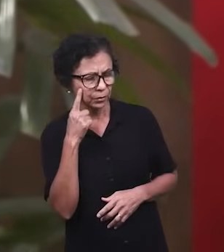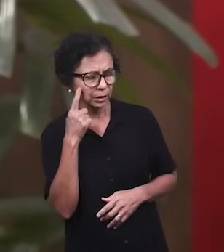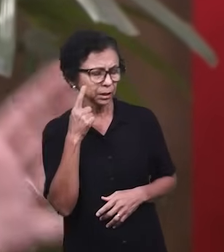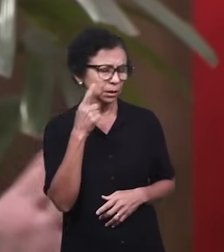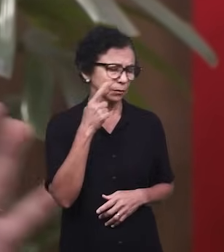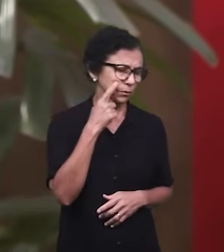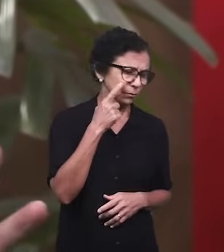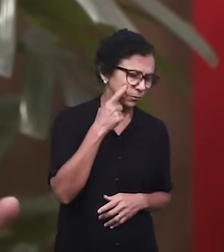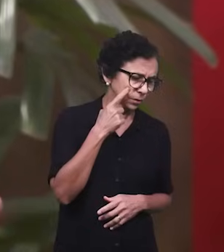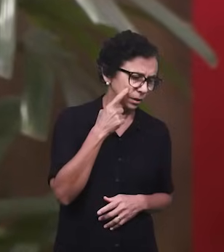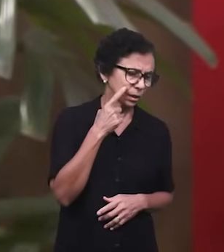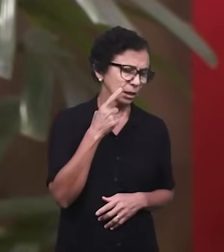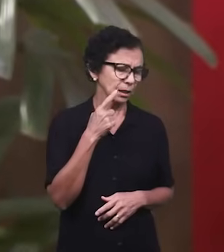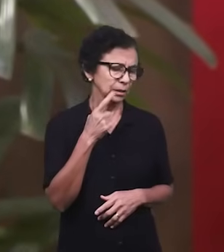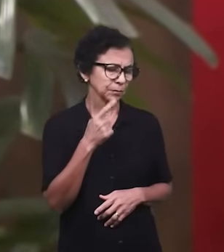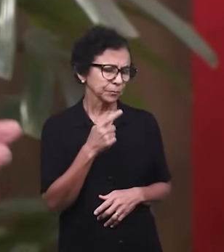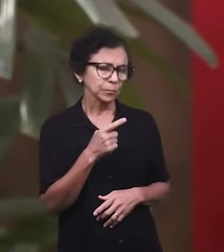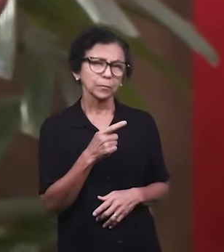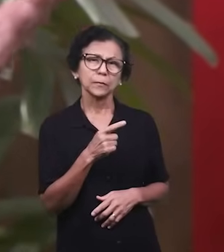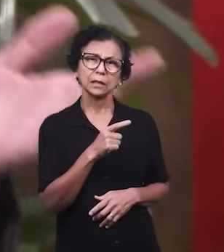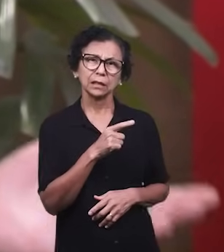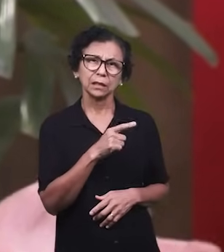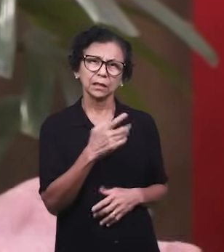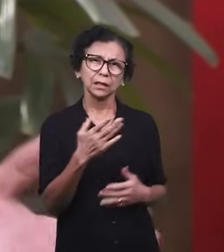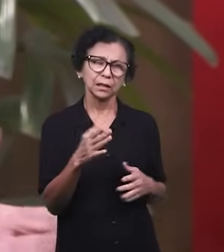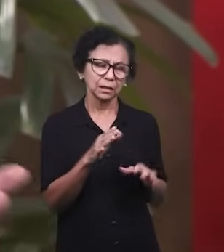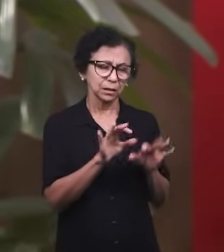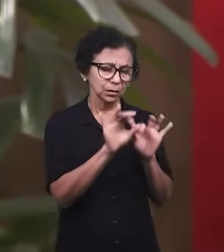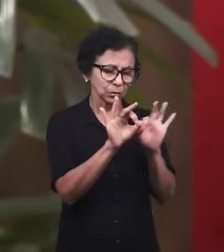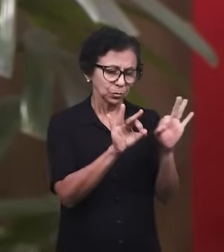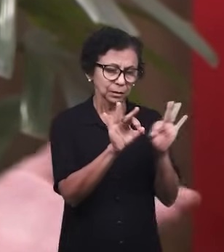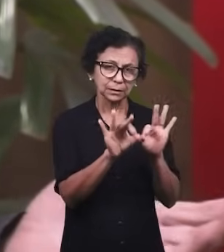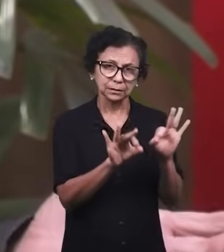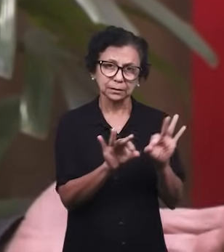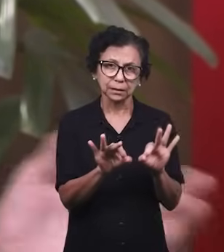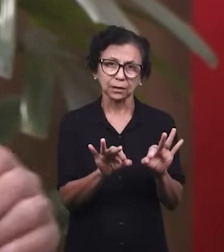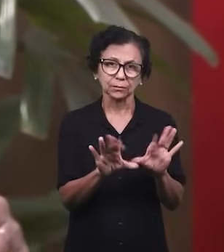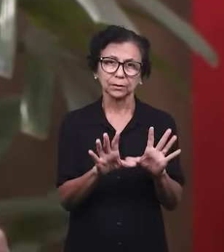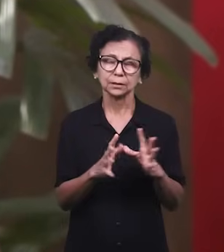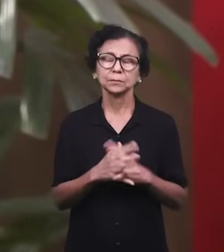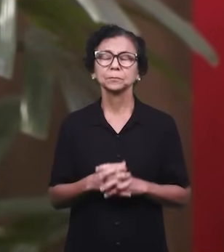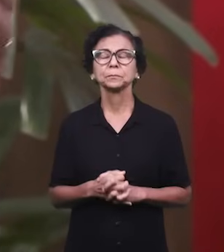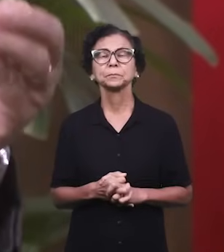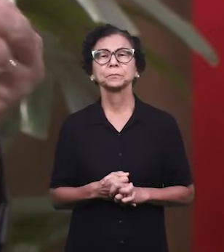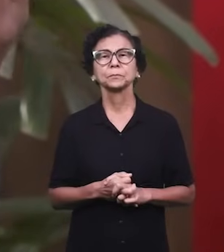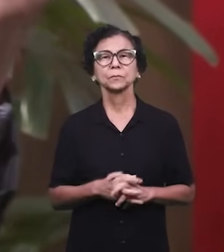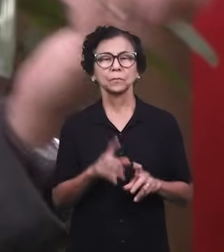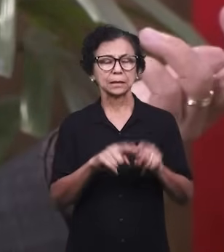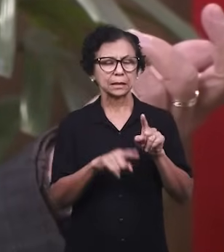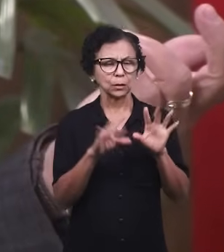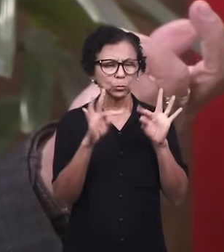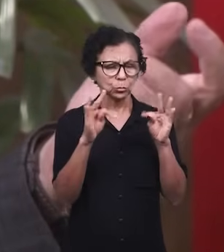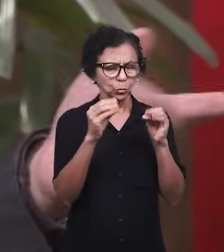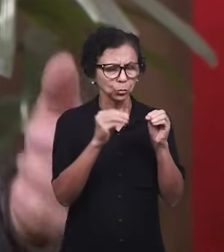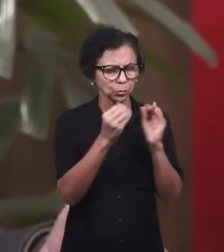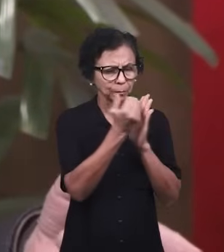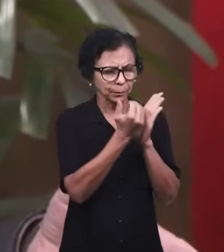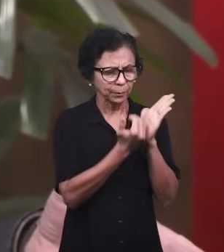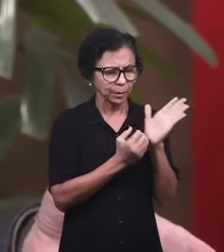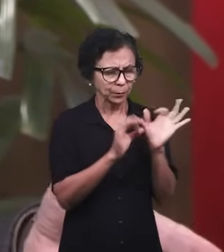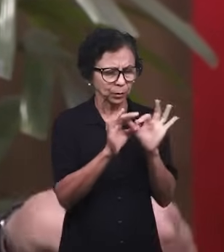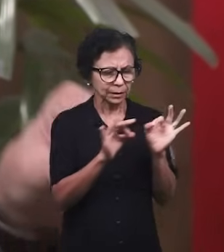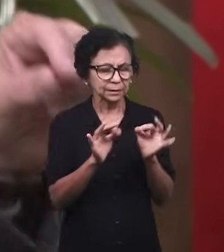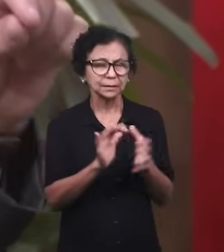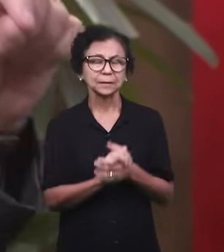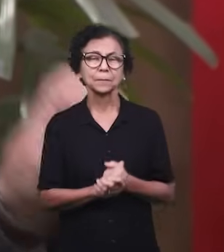em ordem ele colocava em ordem. Uma visão até, uma coisa assim que a gente sabe que Deus opera, né? Resultado, chegando lá, houve